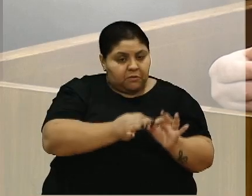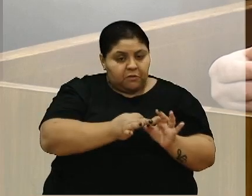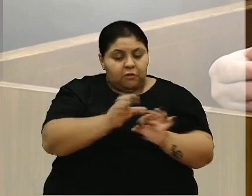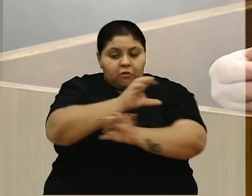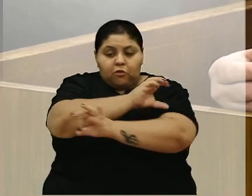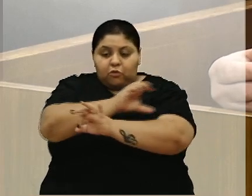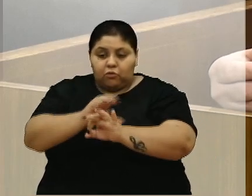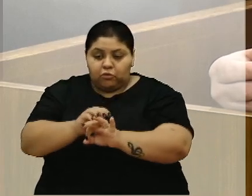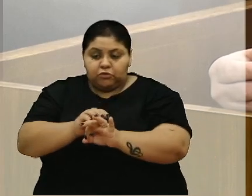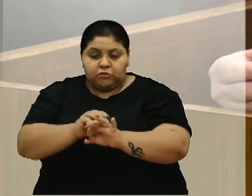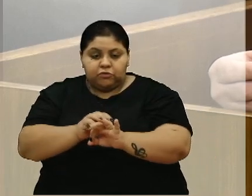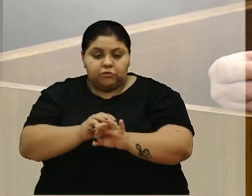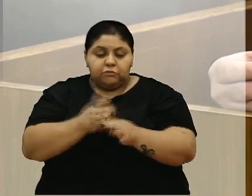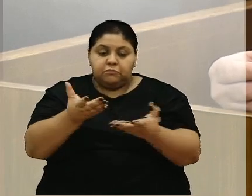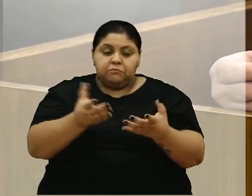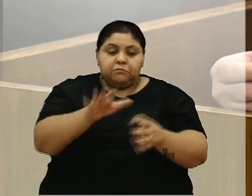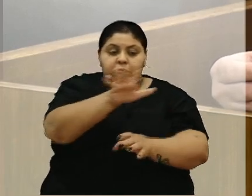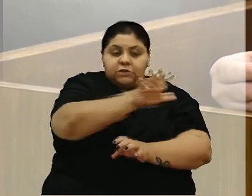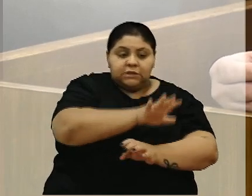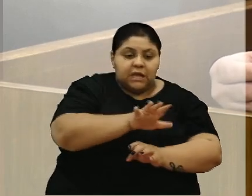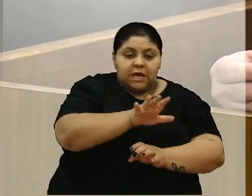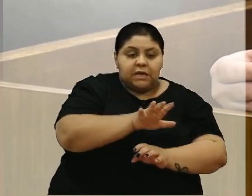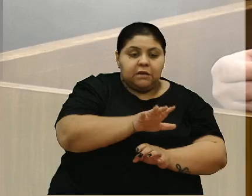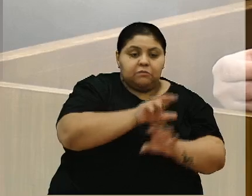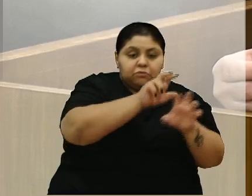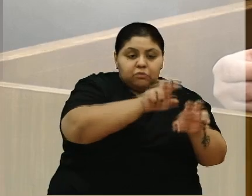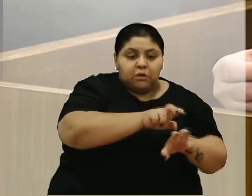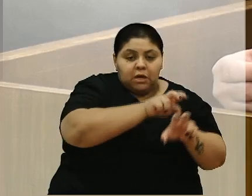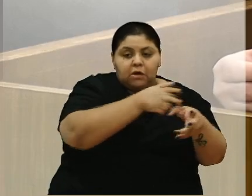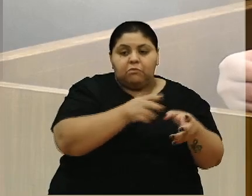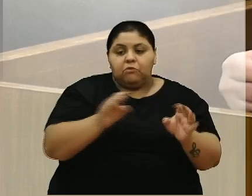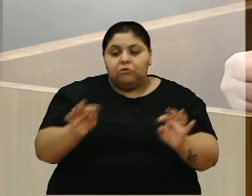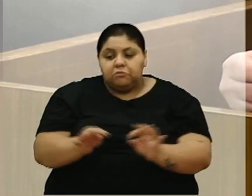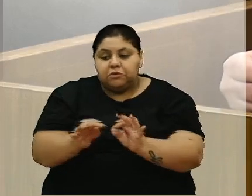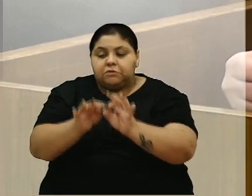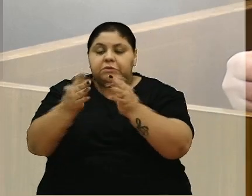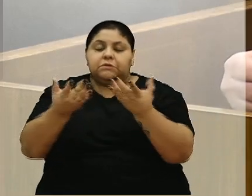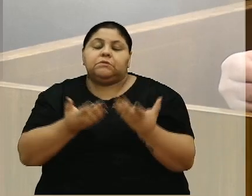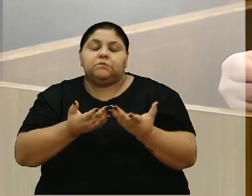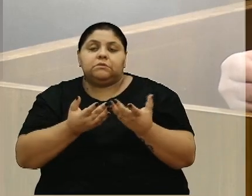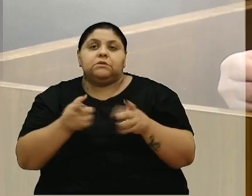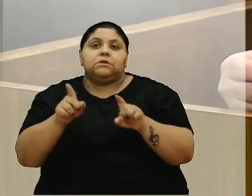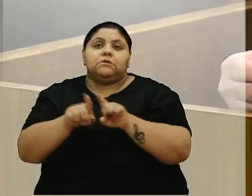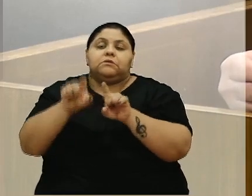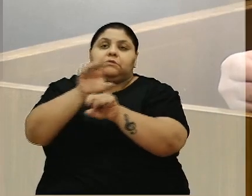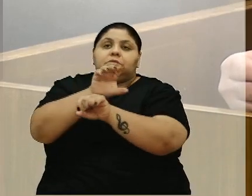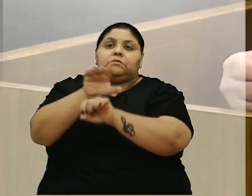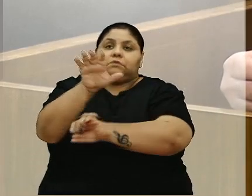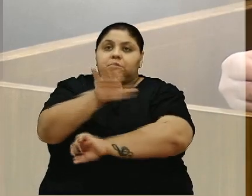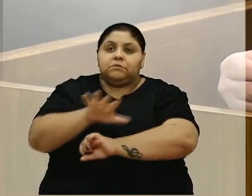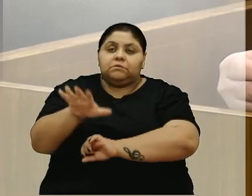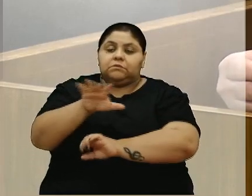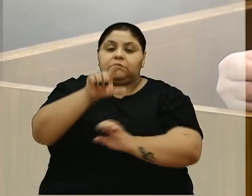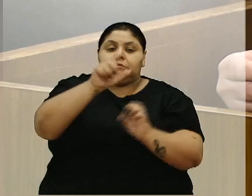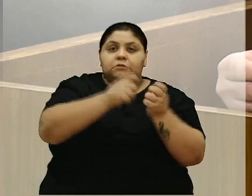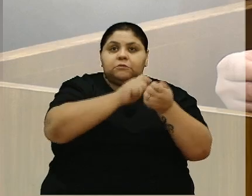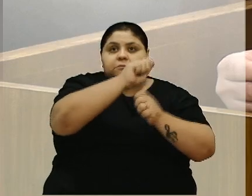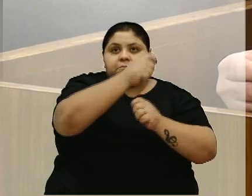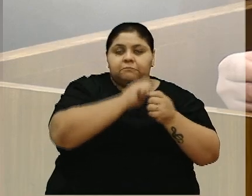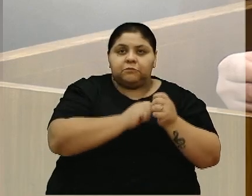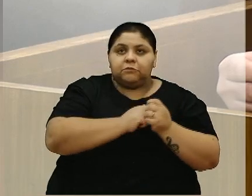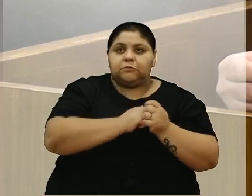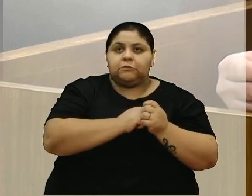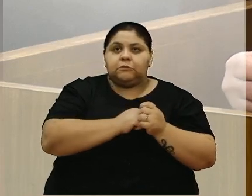campo, cursos na área da tecnologia e também na área das nossas empresas, das nossas